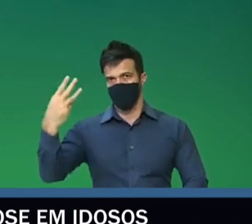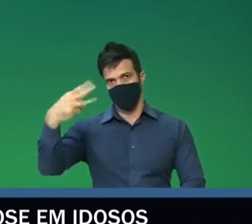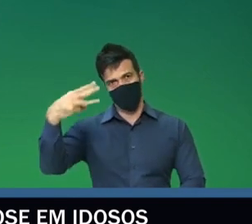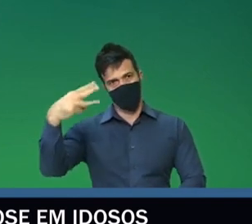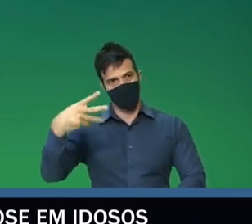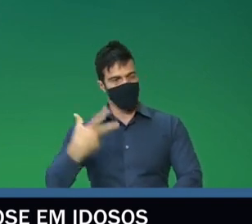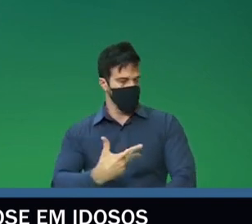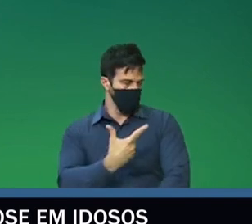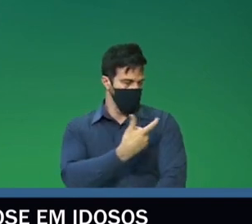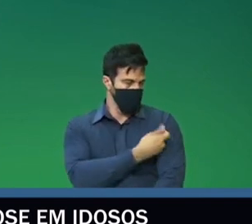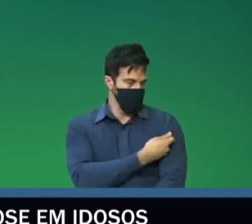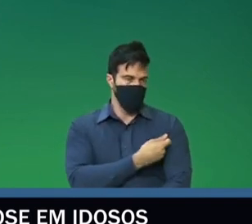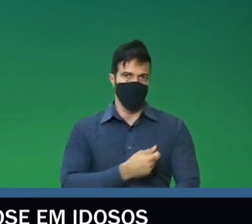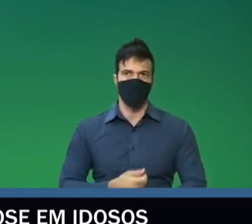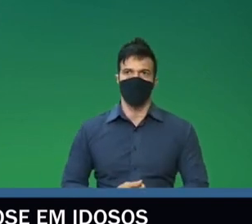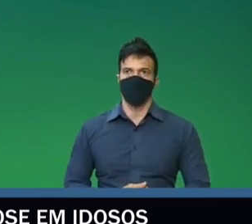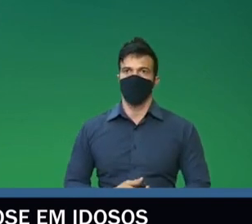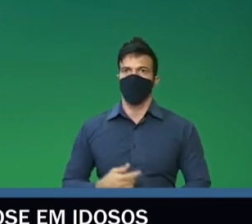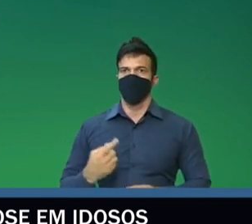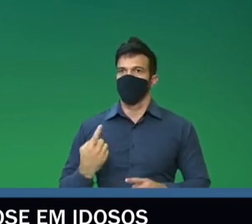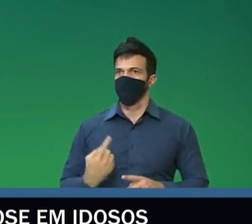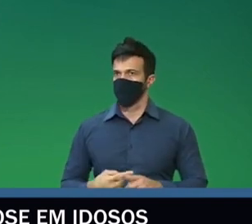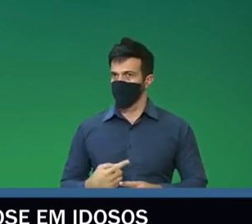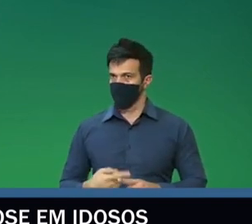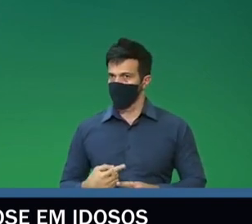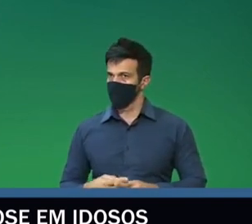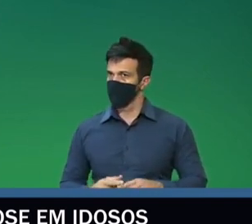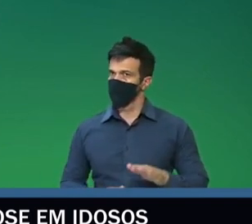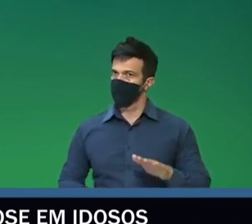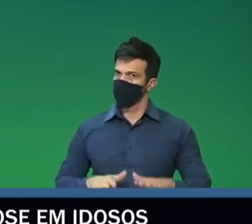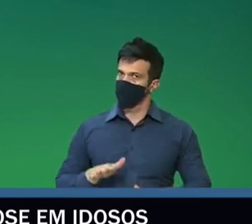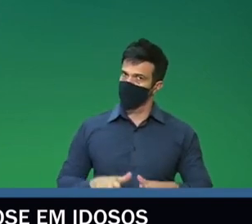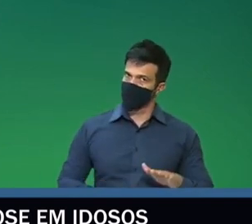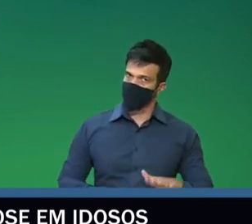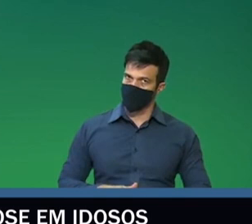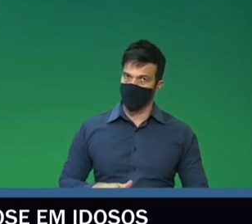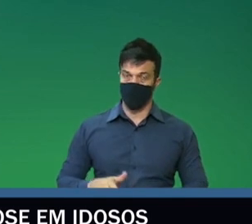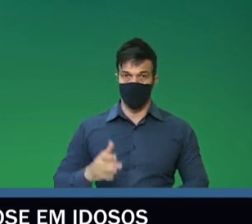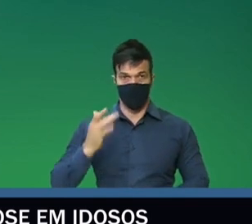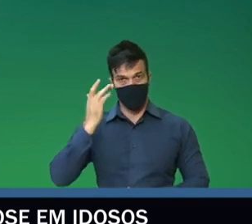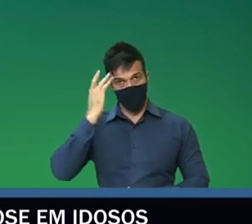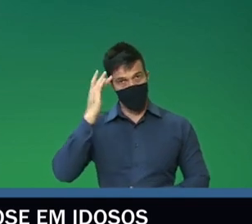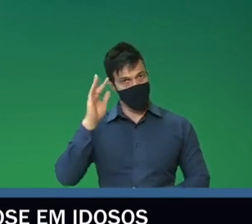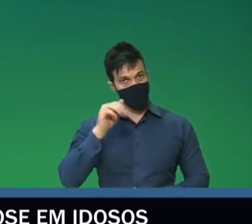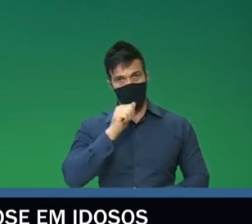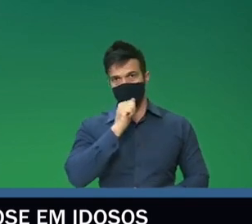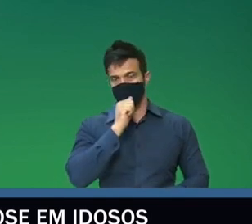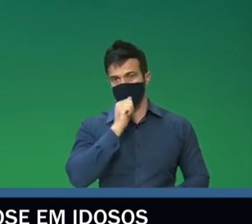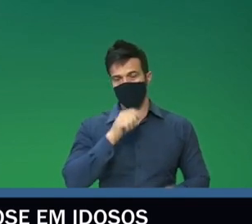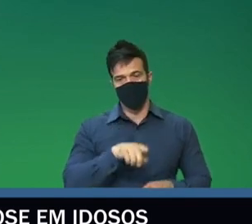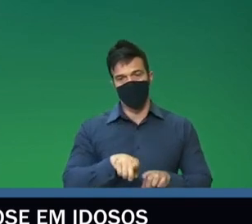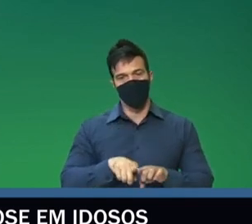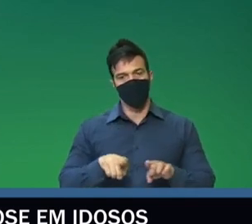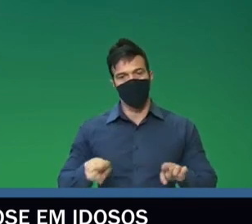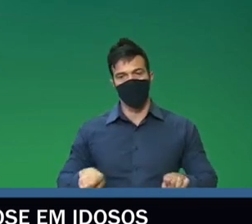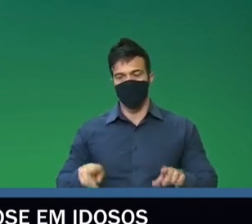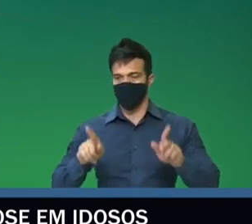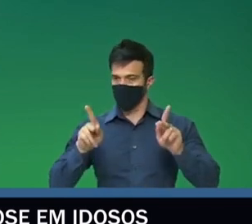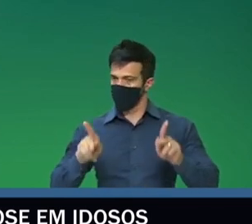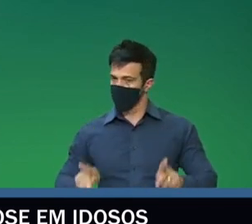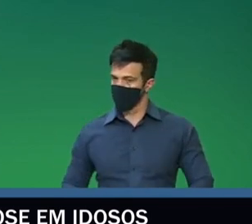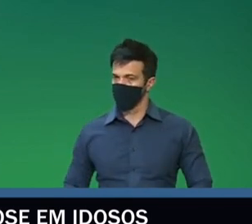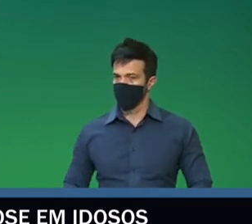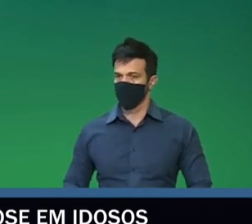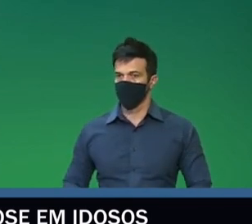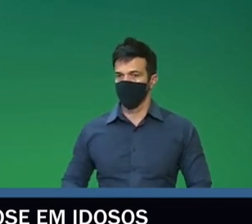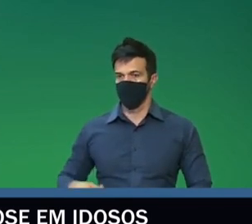população idosa porque Muito provavelmente não está definido mas a população idosa vai